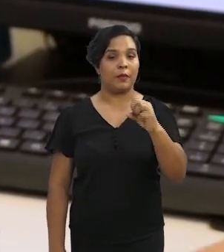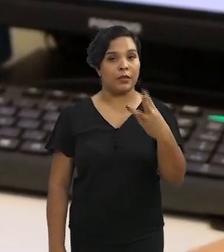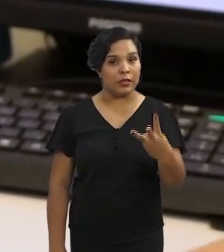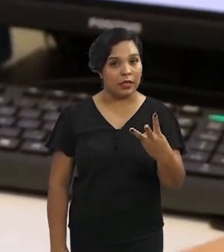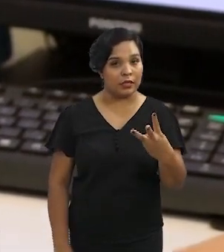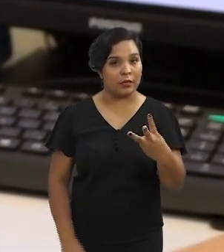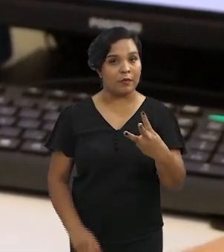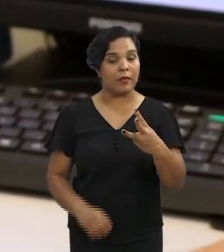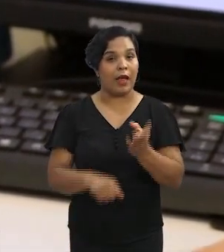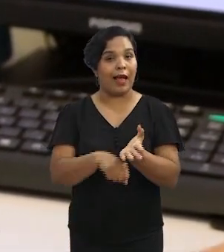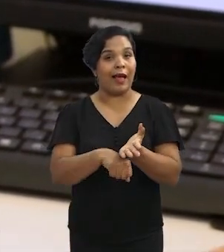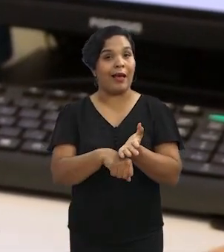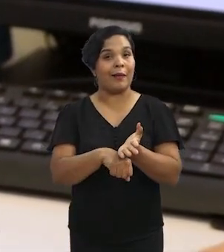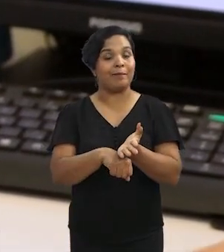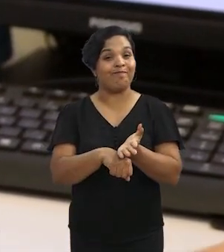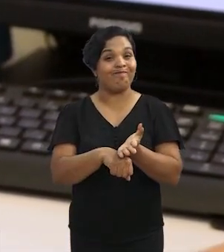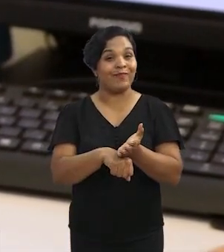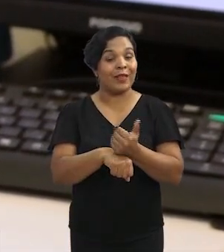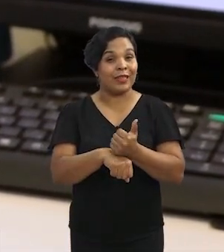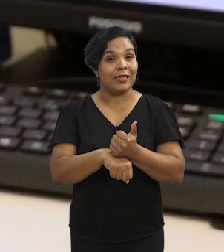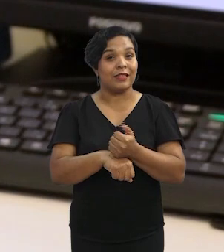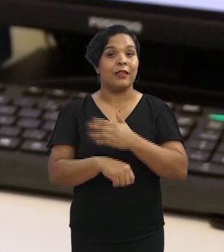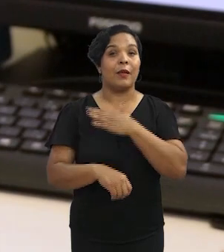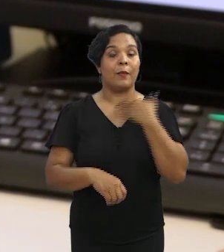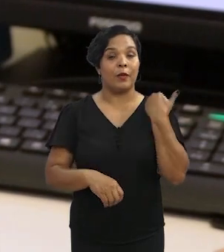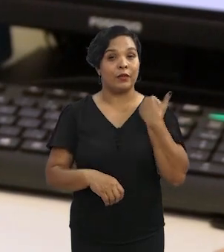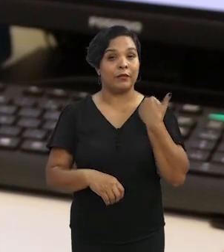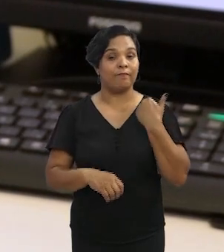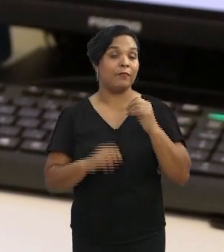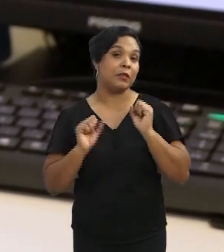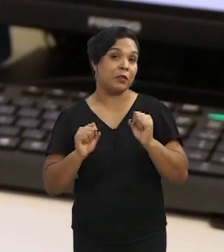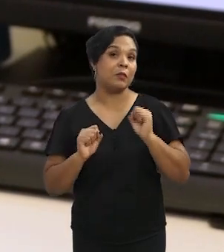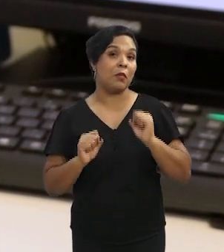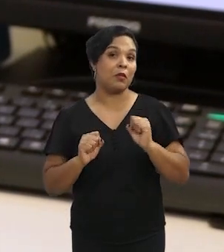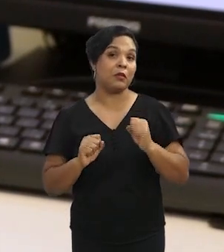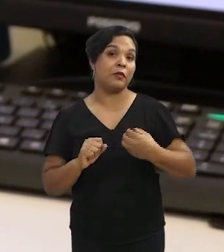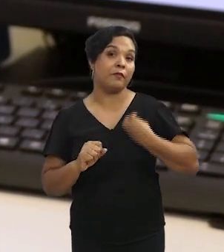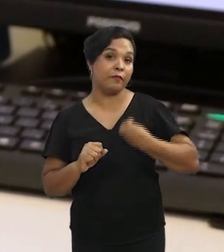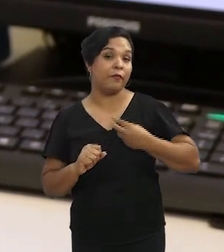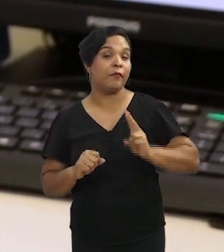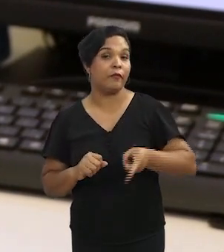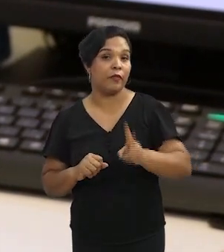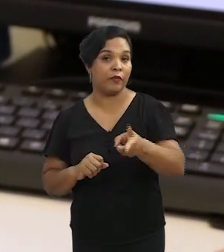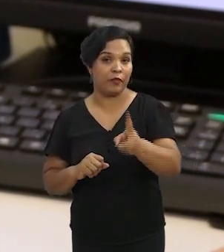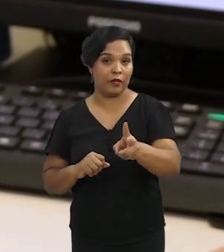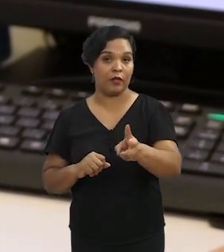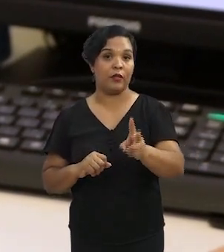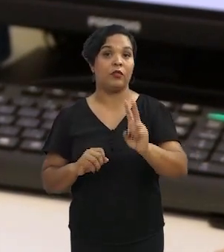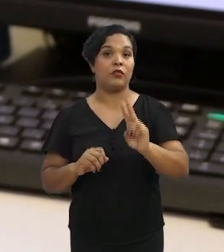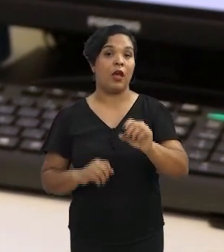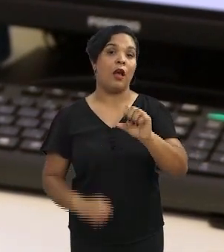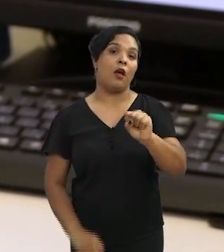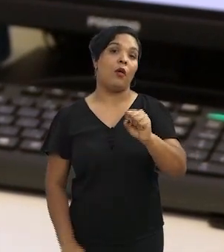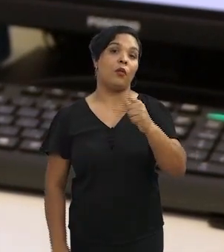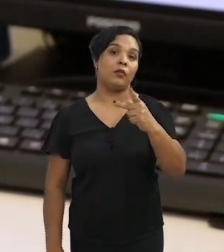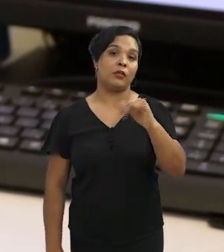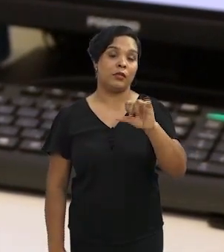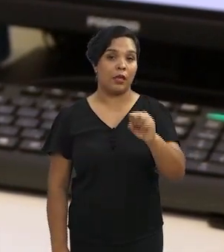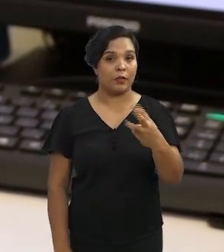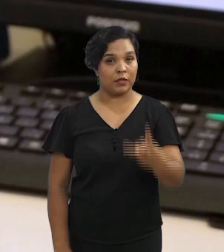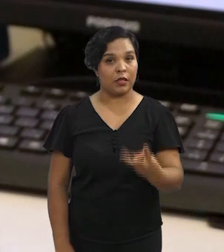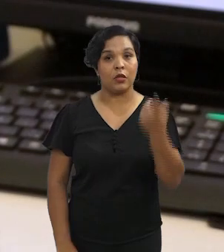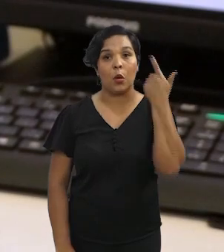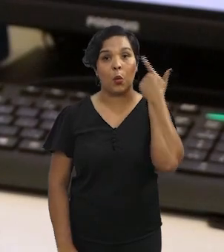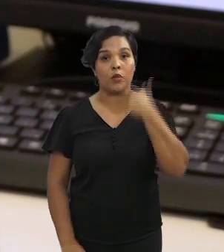para prever mortalidade e chance, né, de sobrevivência dos pacientes, o SAPS-3 foi totalmente legitimado para